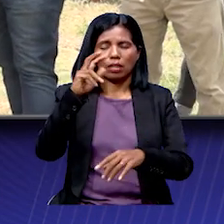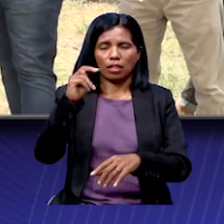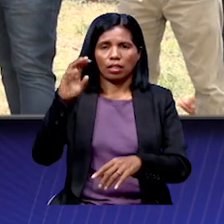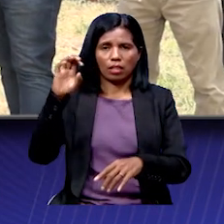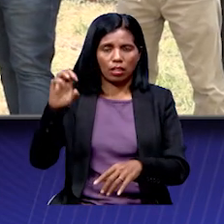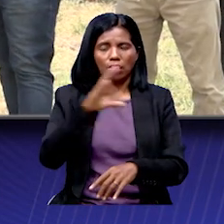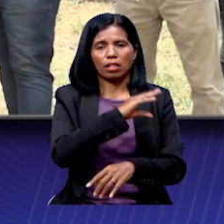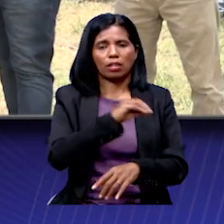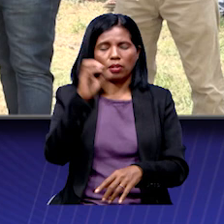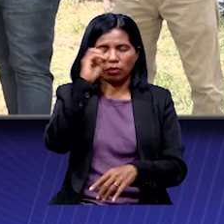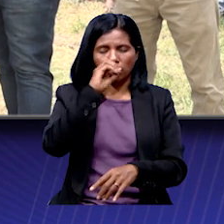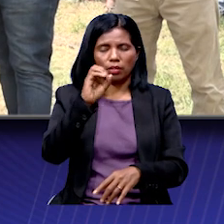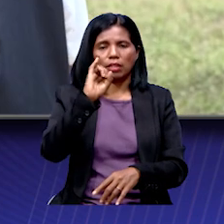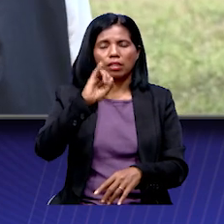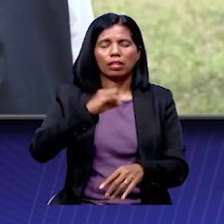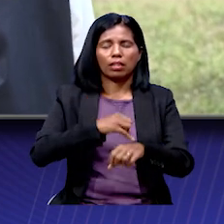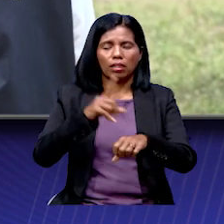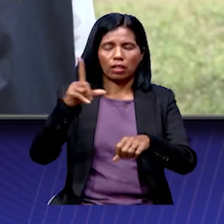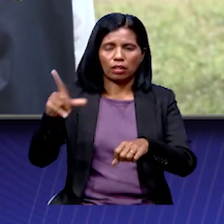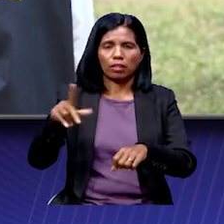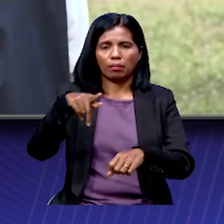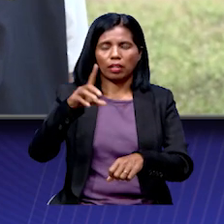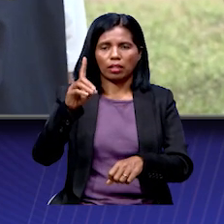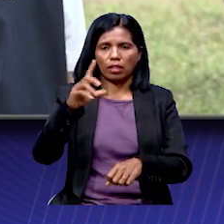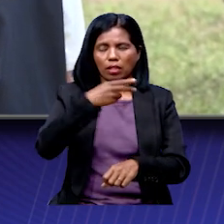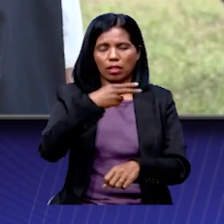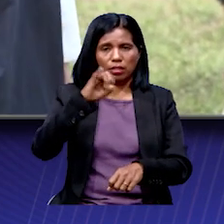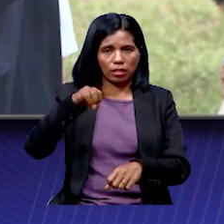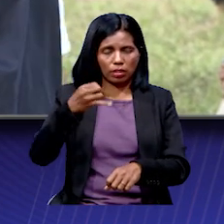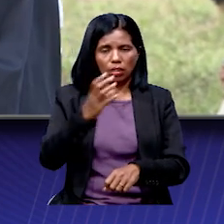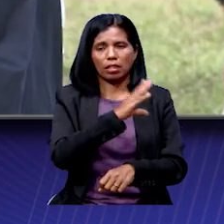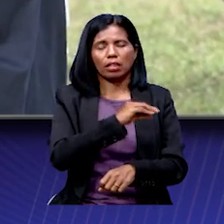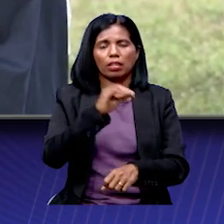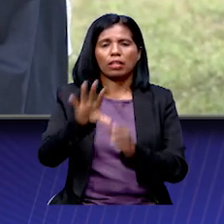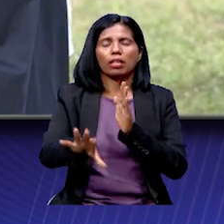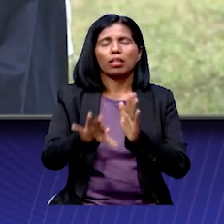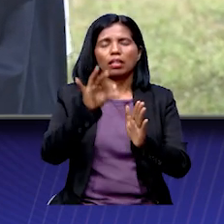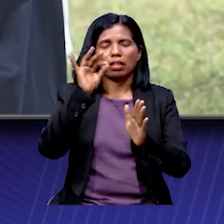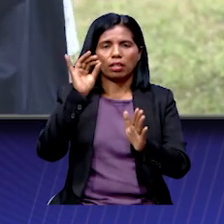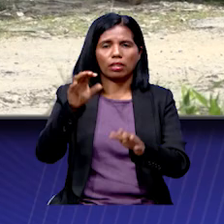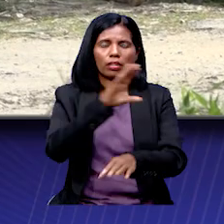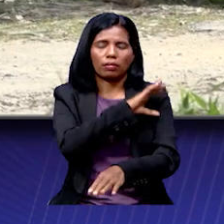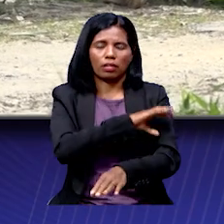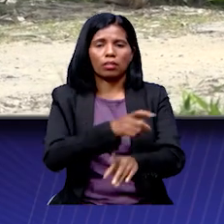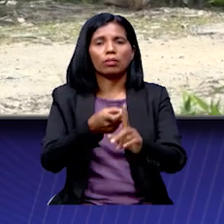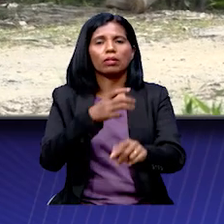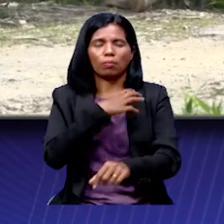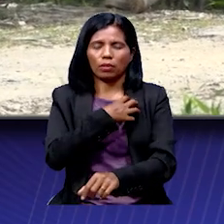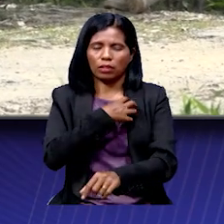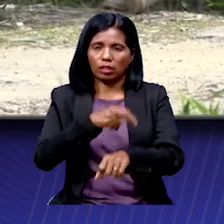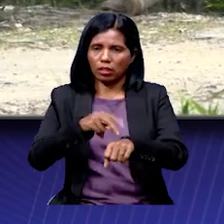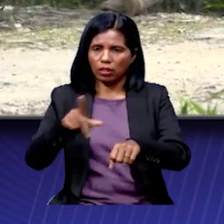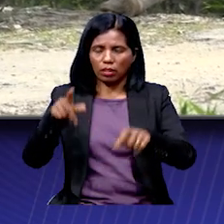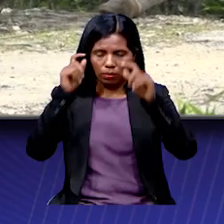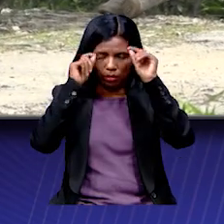Eleição, Observador Internacional, Provedoria de Direitos Humanos na Justiça, no retam segurança Rússia Polícia Nacional Timor-Leste,